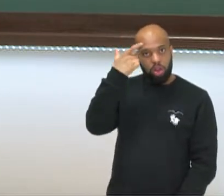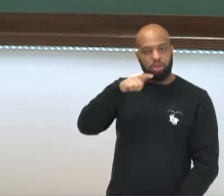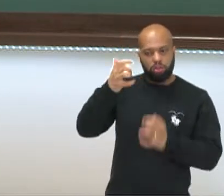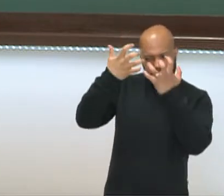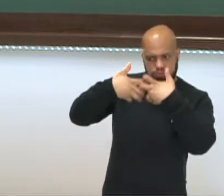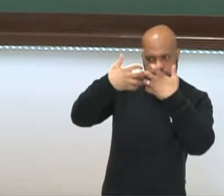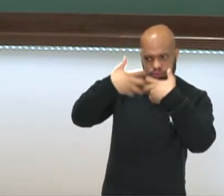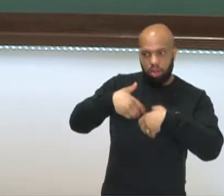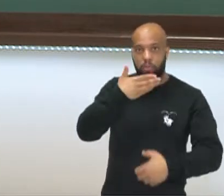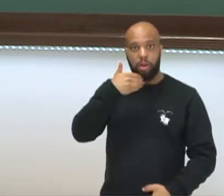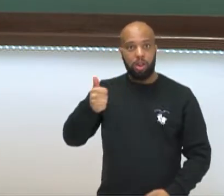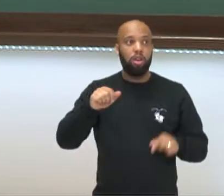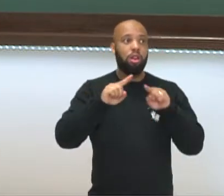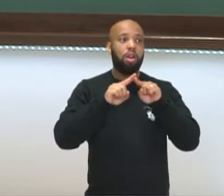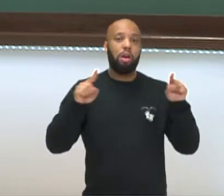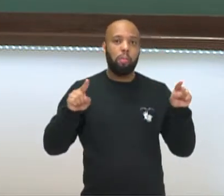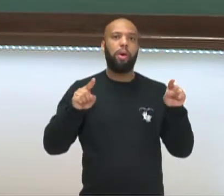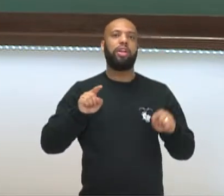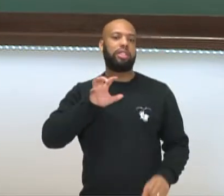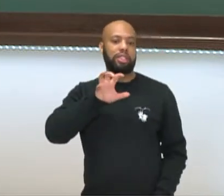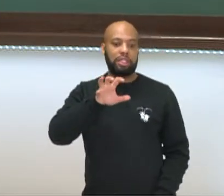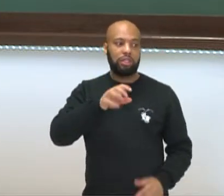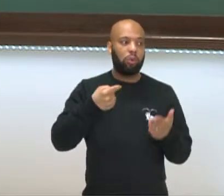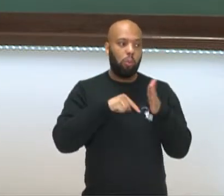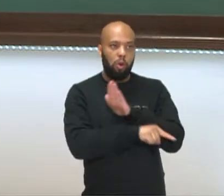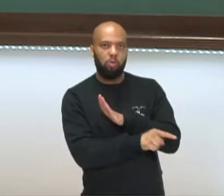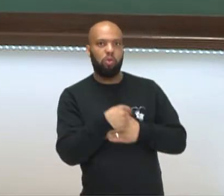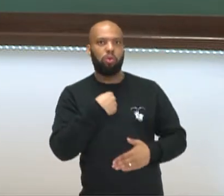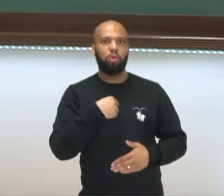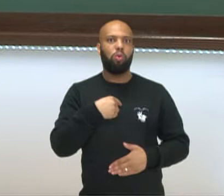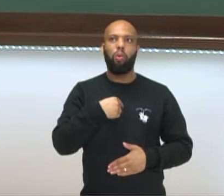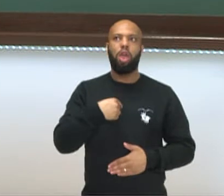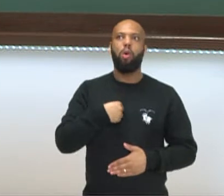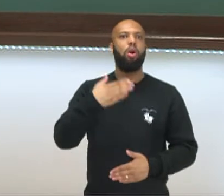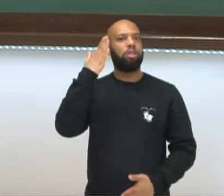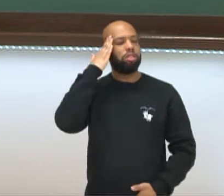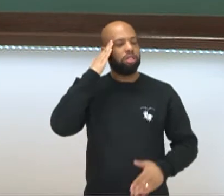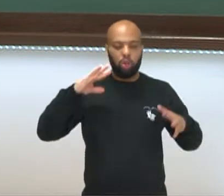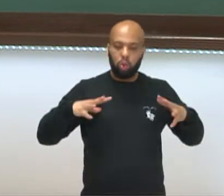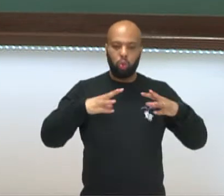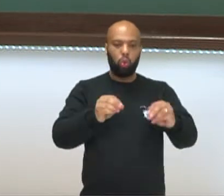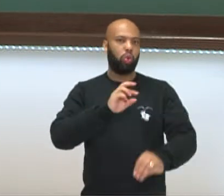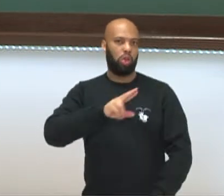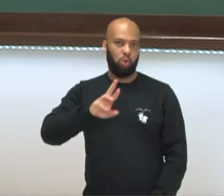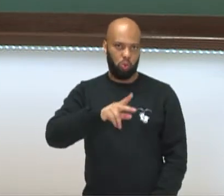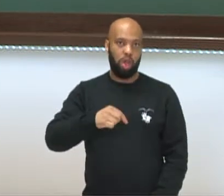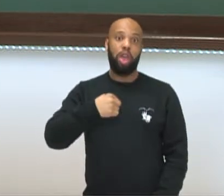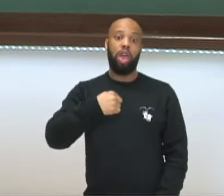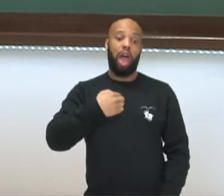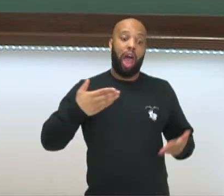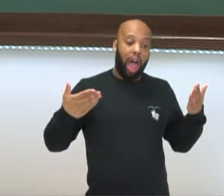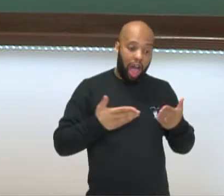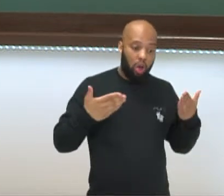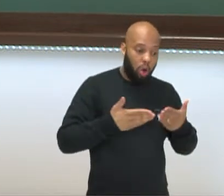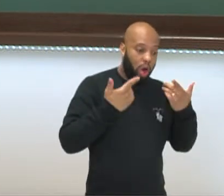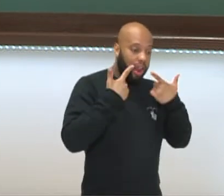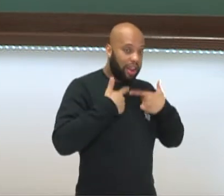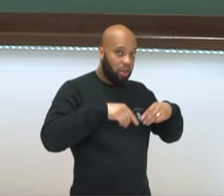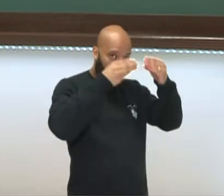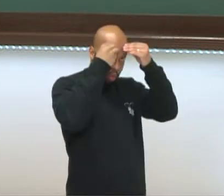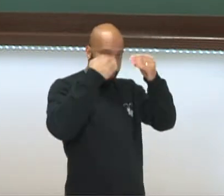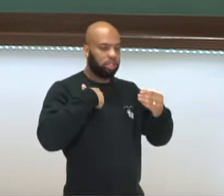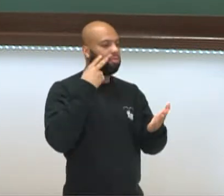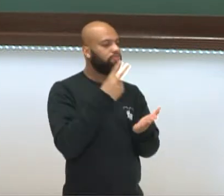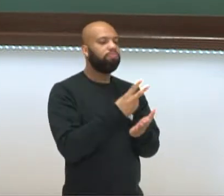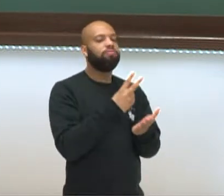pouco melhor. No entanto, não é algo que eu seja esplêndida. Já o trabalho com a linguagem é algo que eu sempre me